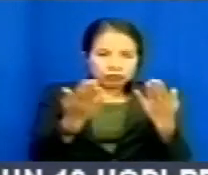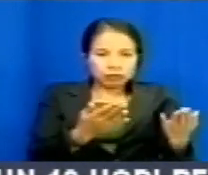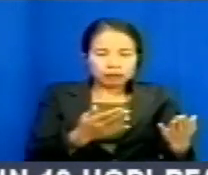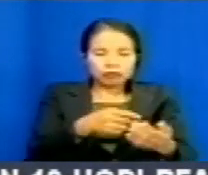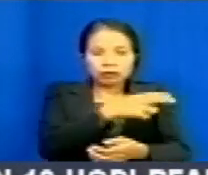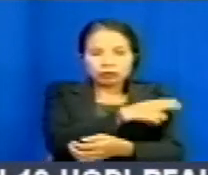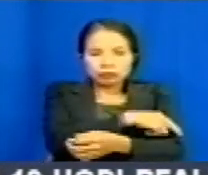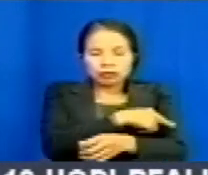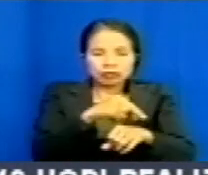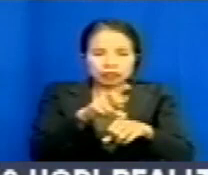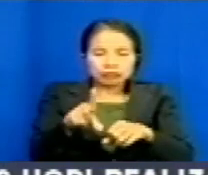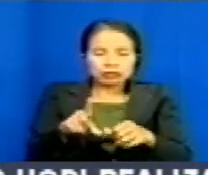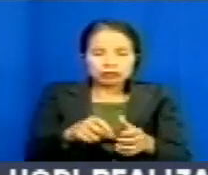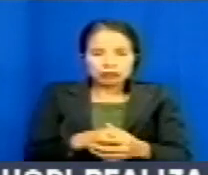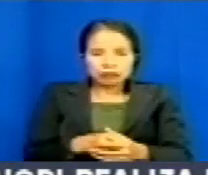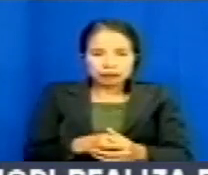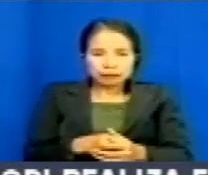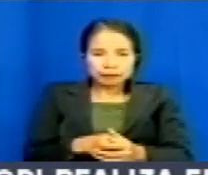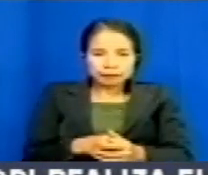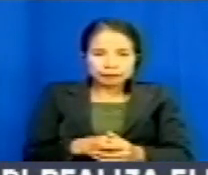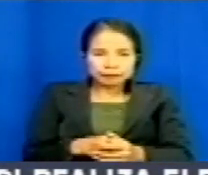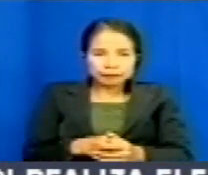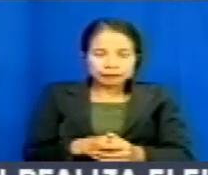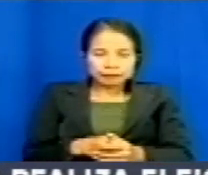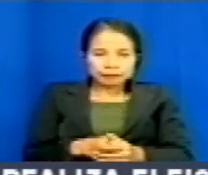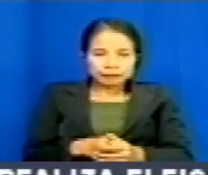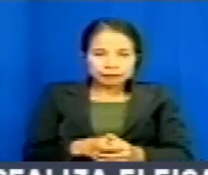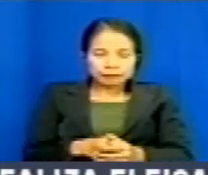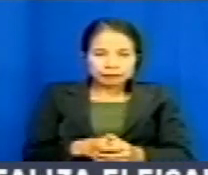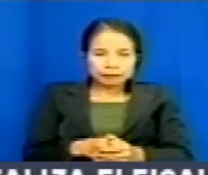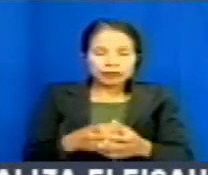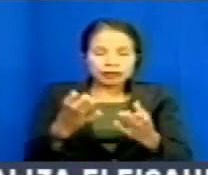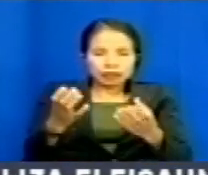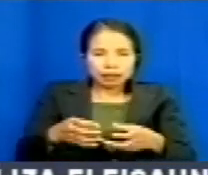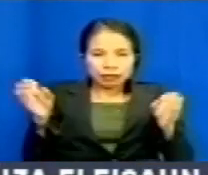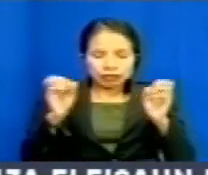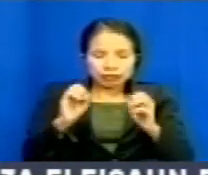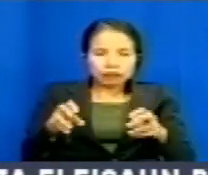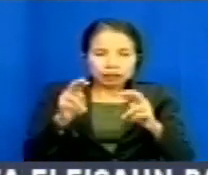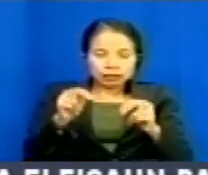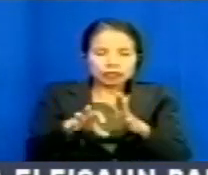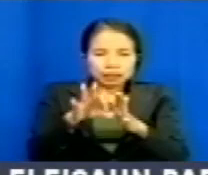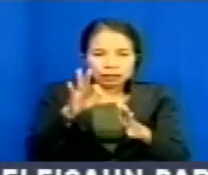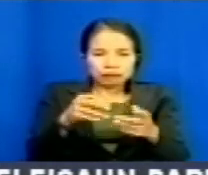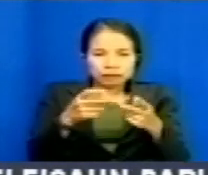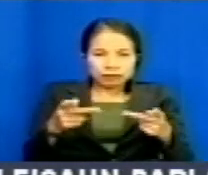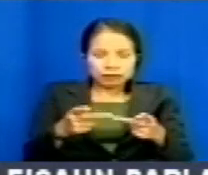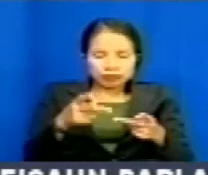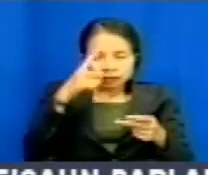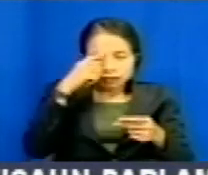para tu essa se rebo foi fale edifício enfermaria selo com certeza a cara lá coisa tem se enfrenta bot né tamba